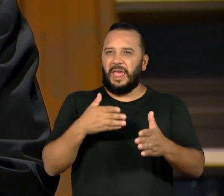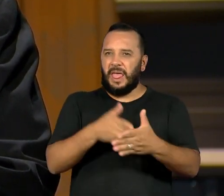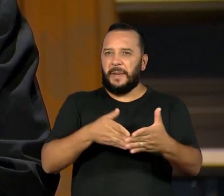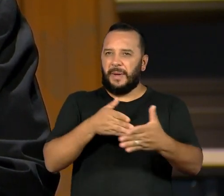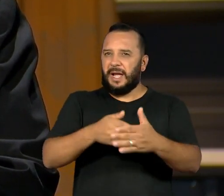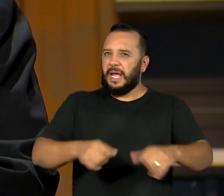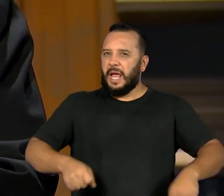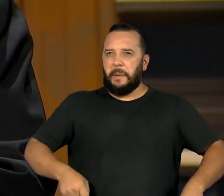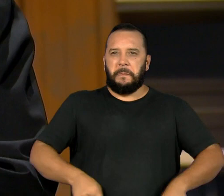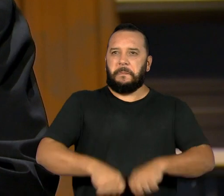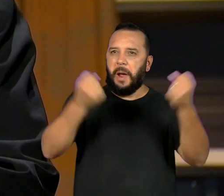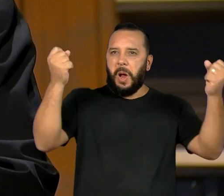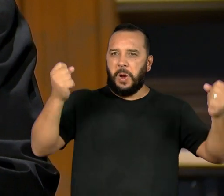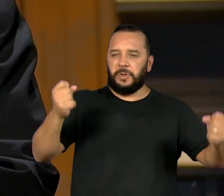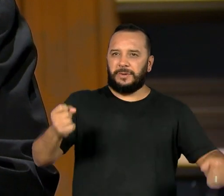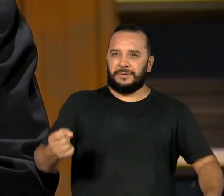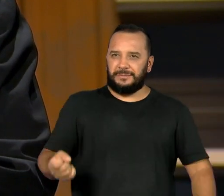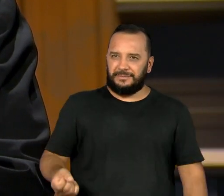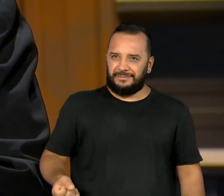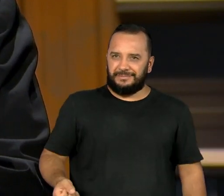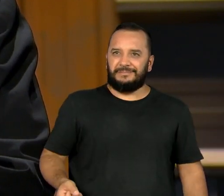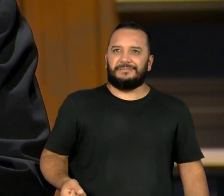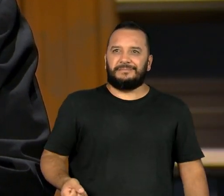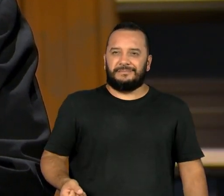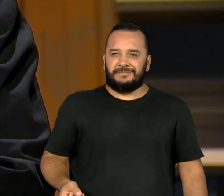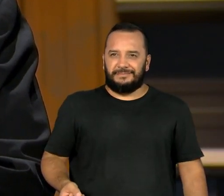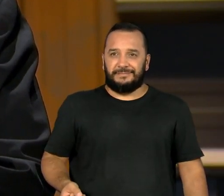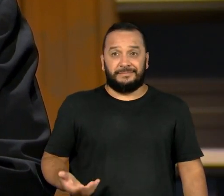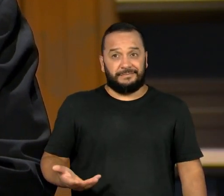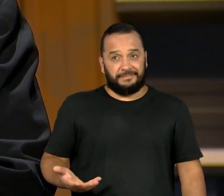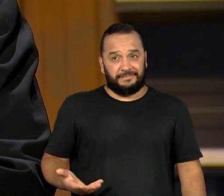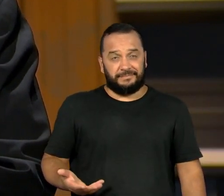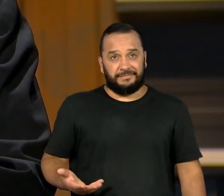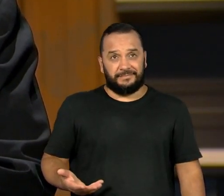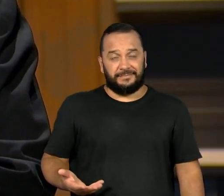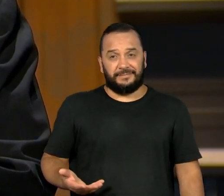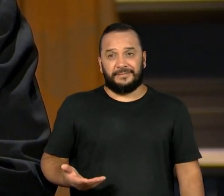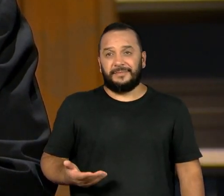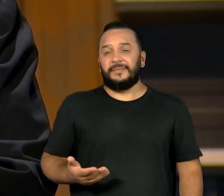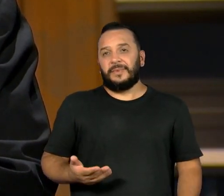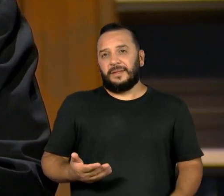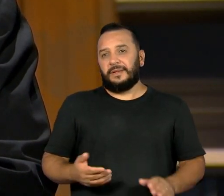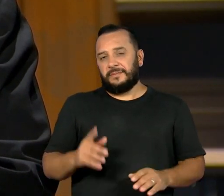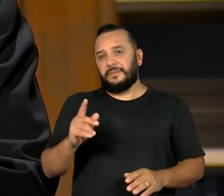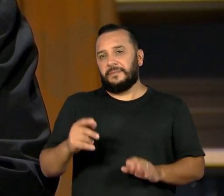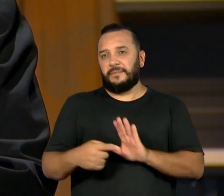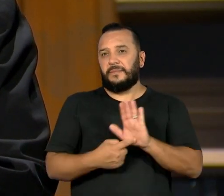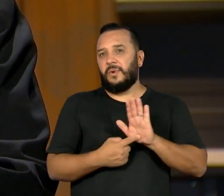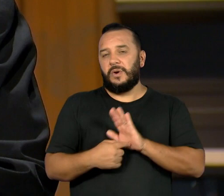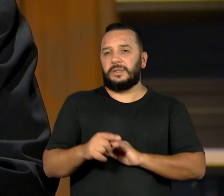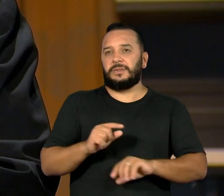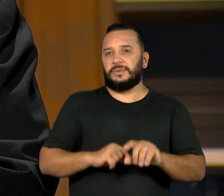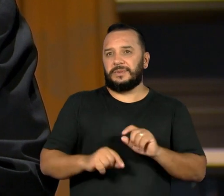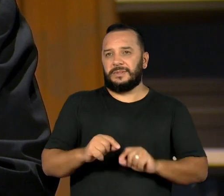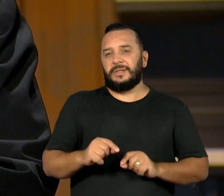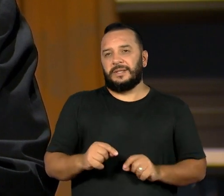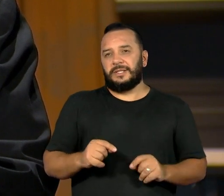barreira de até onde a gente enxerga. Né? Eles passam a ser fonte de